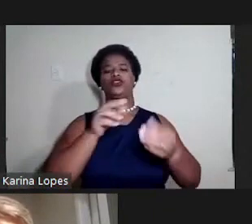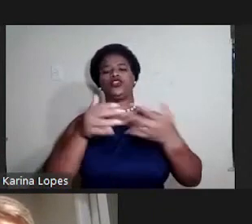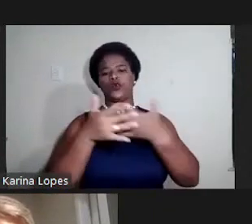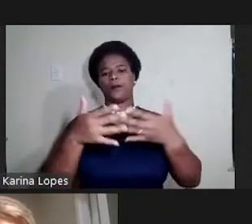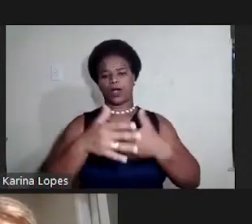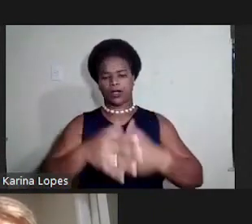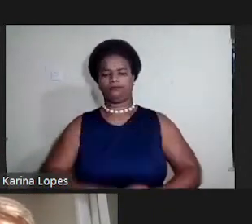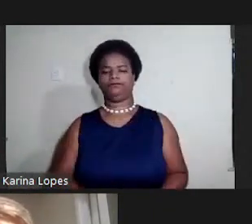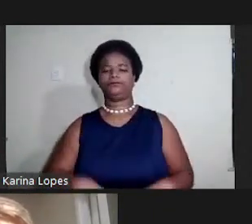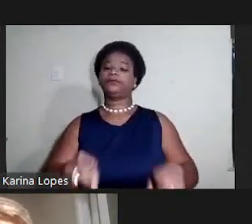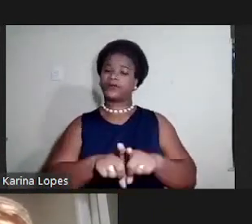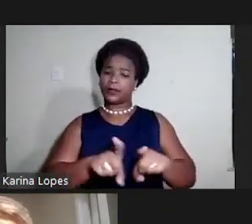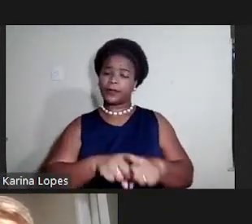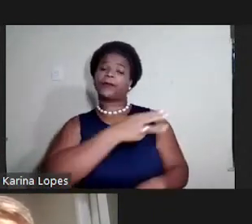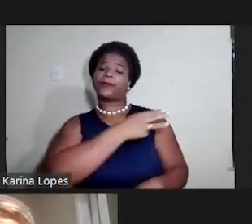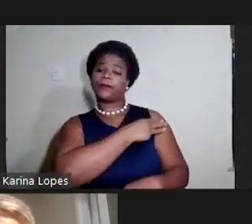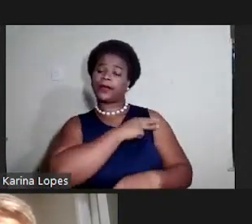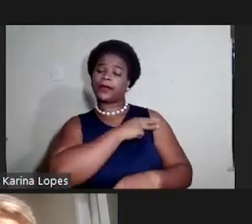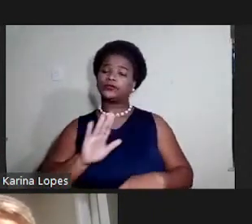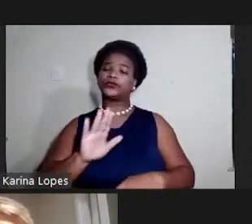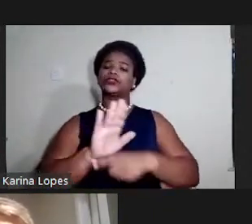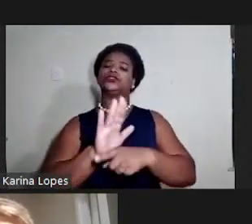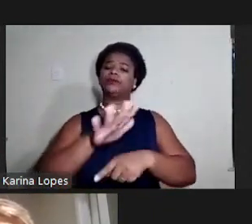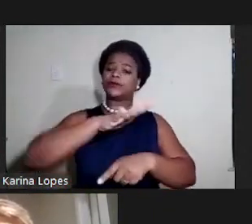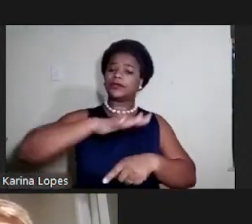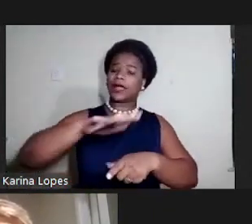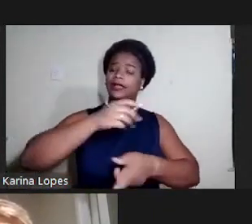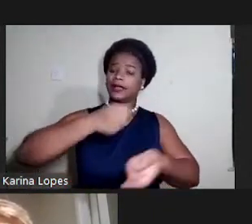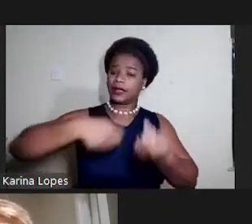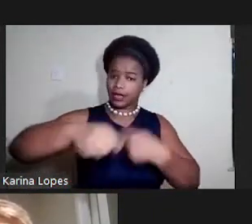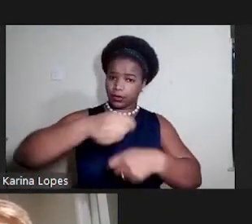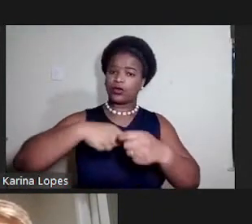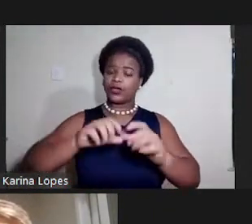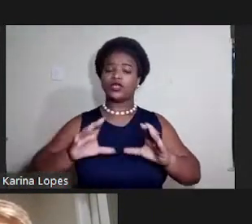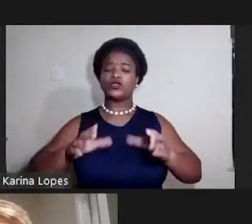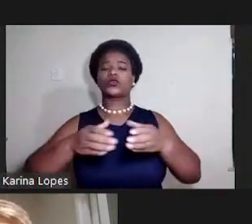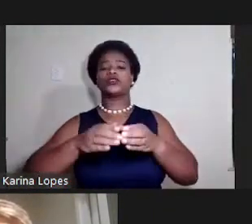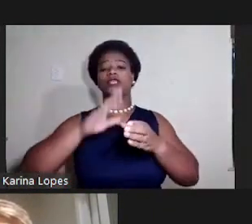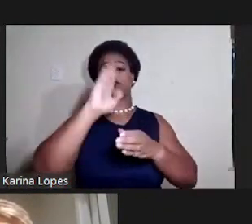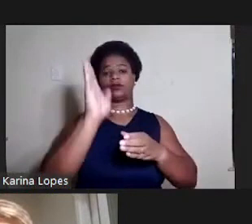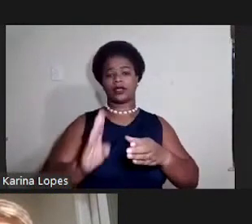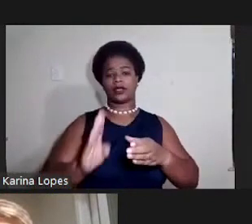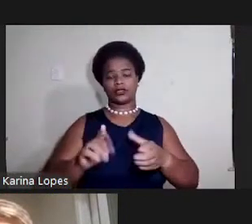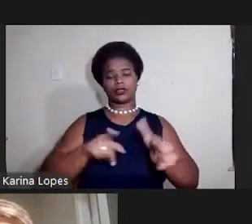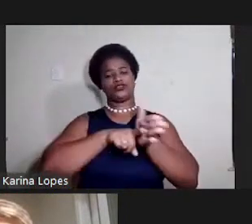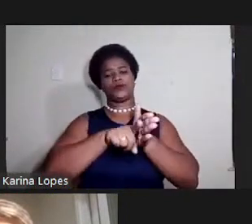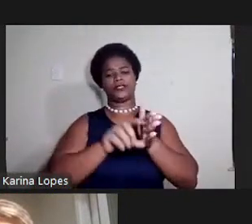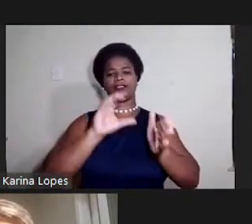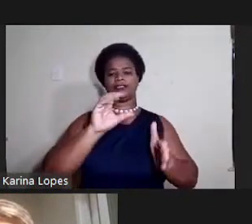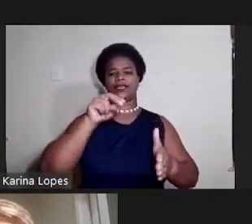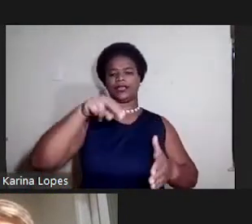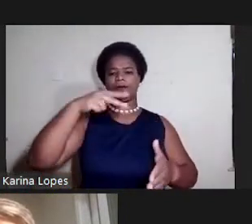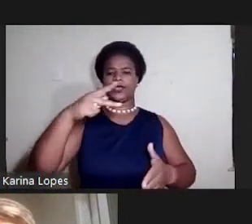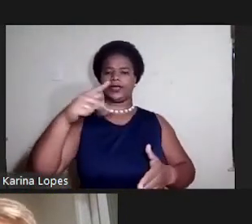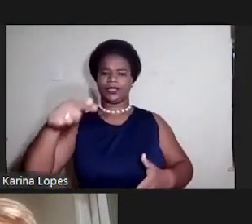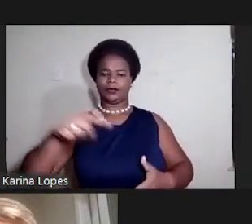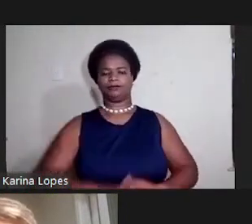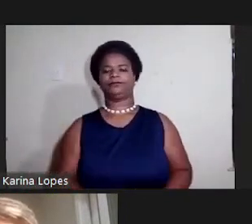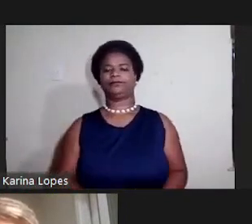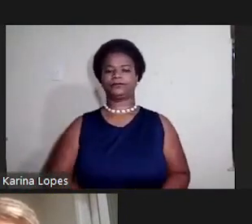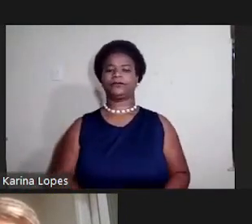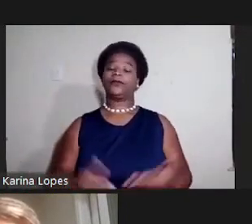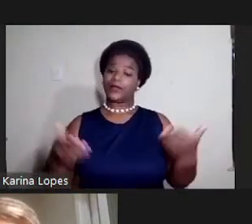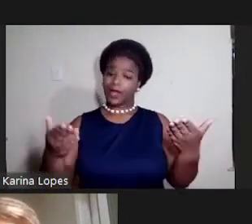de Assessoramento da Área de Economia do Conselho Nacional de Pesquisa, o CNPq. E atualmente é membro da Câmara